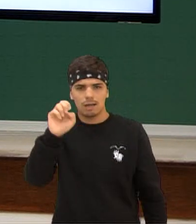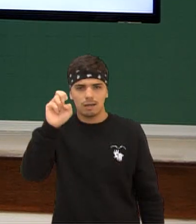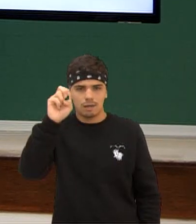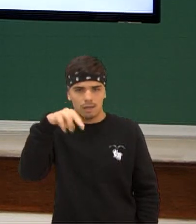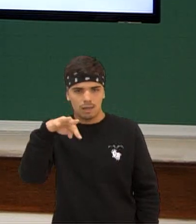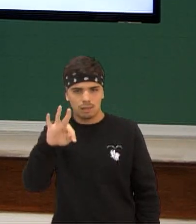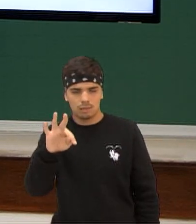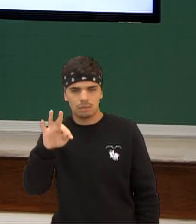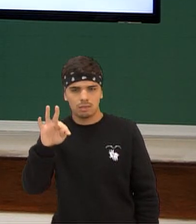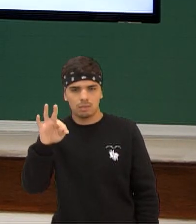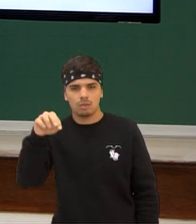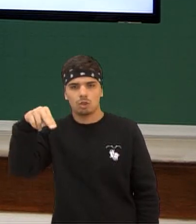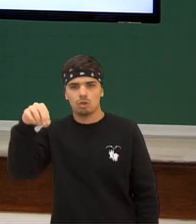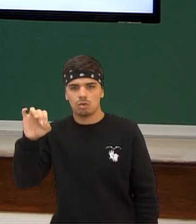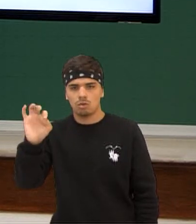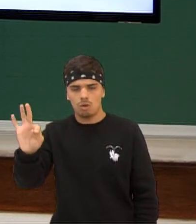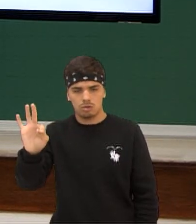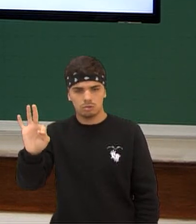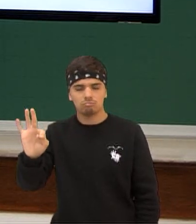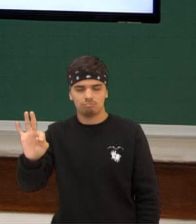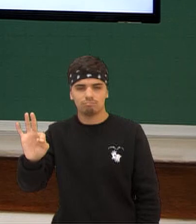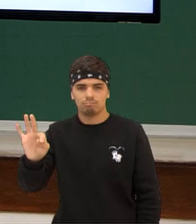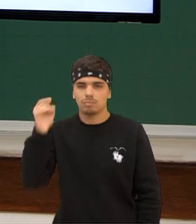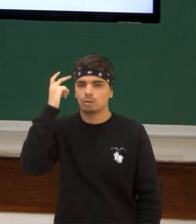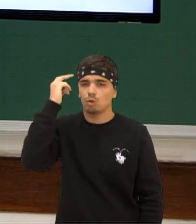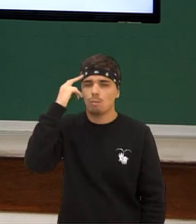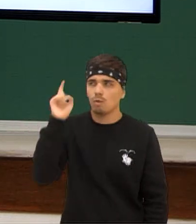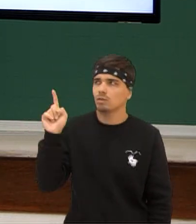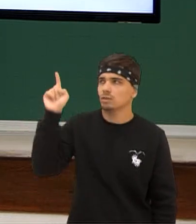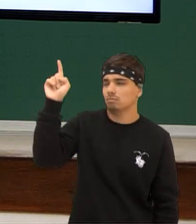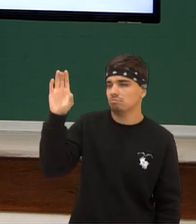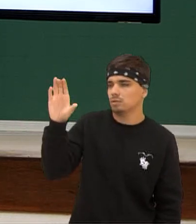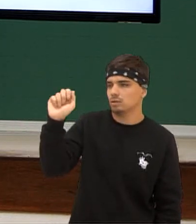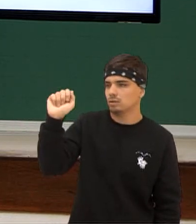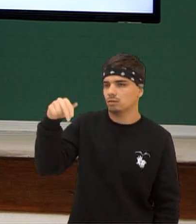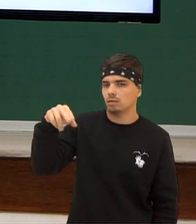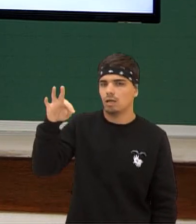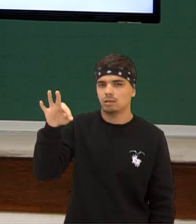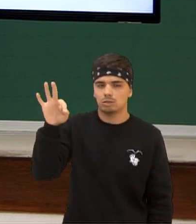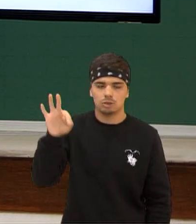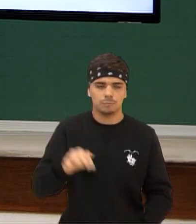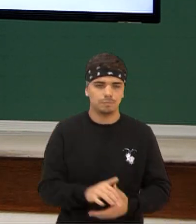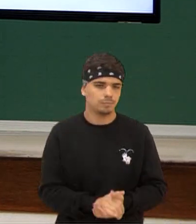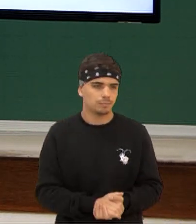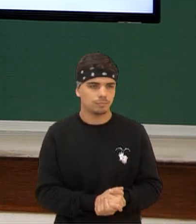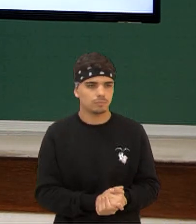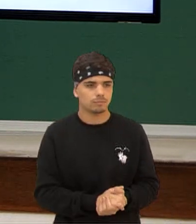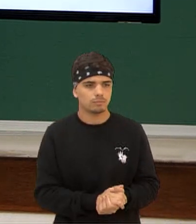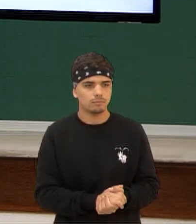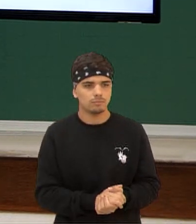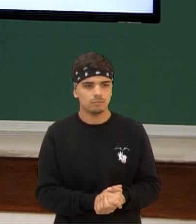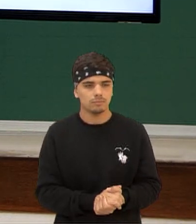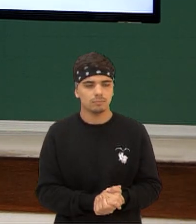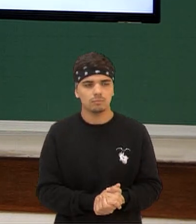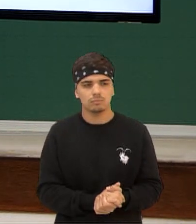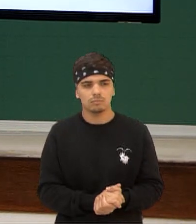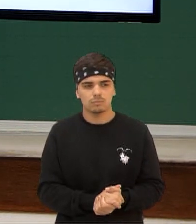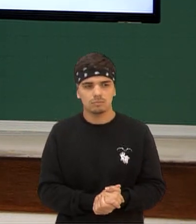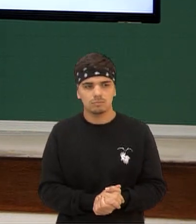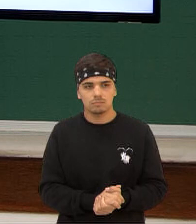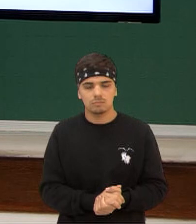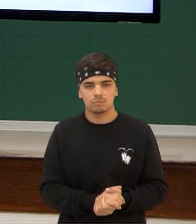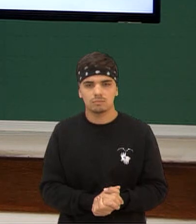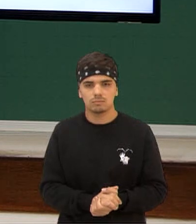mas a forma mais comum ela é abreviada tá tão chique anti Friday she can play the guitar